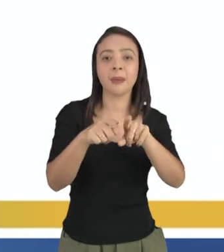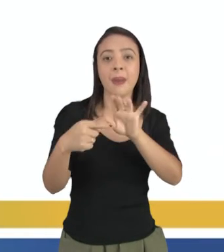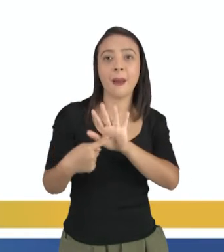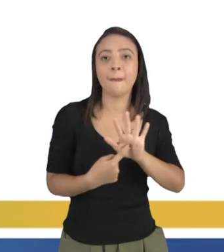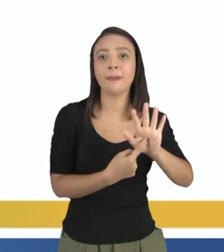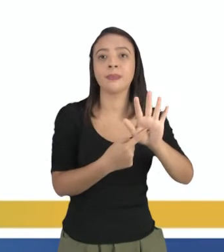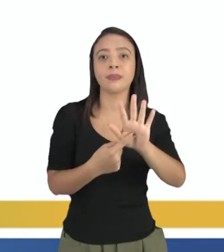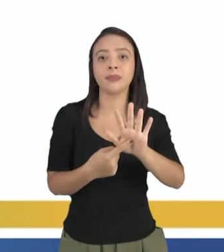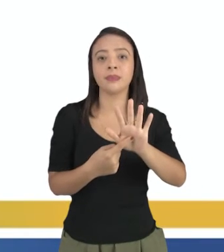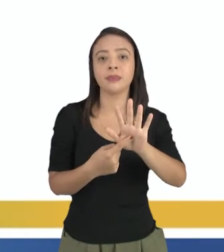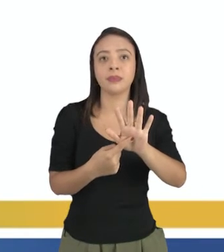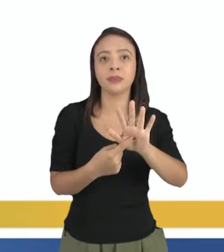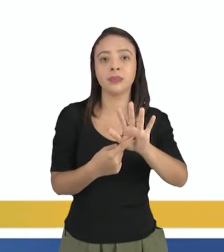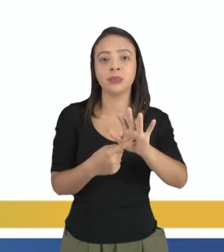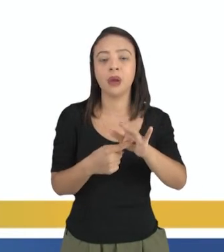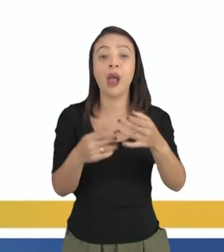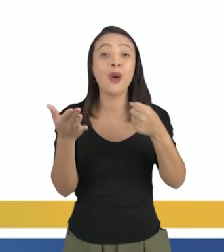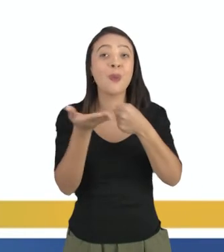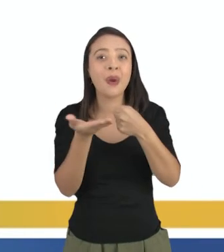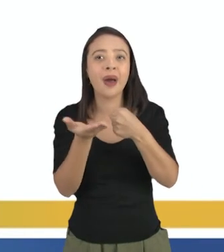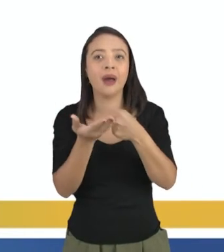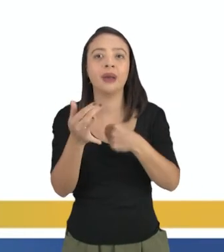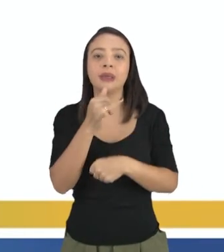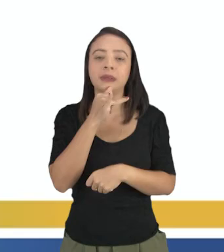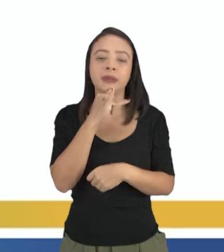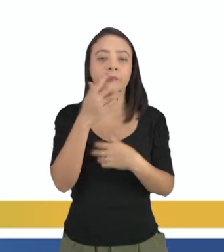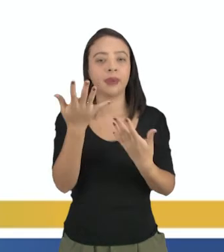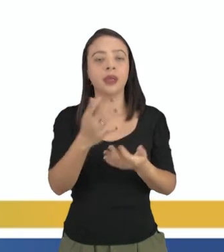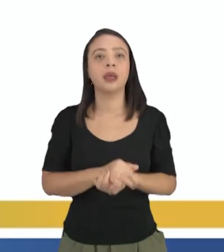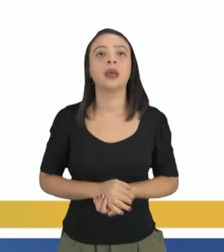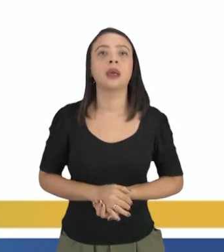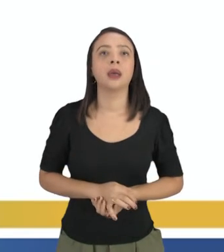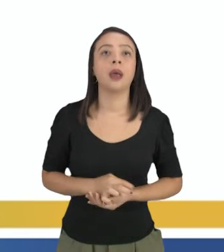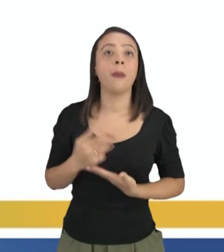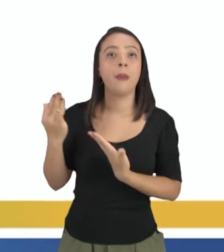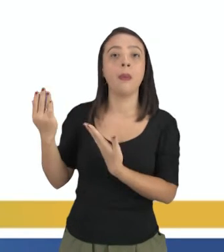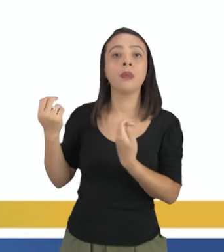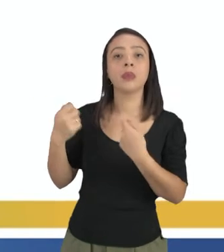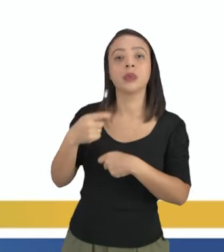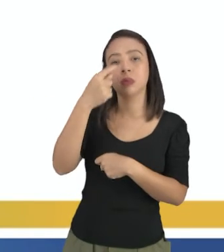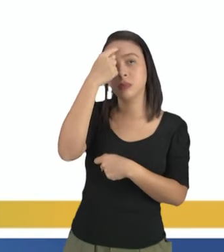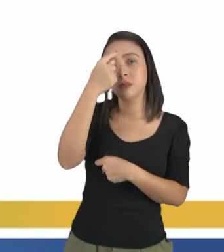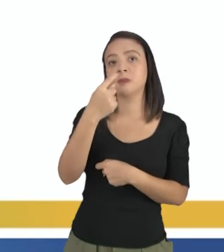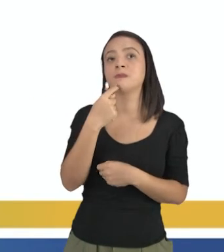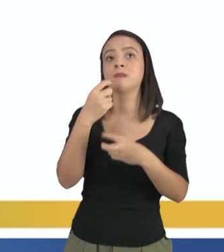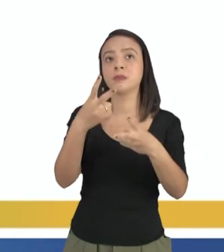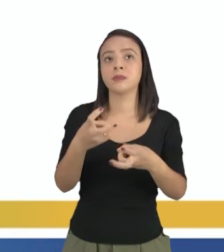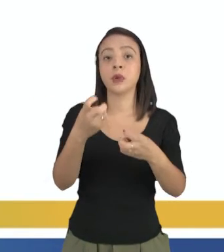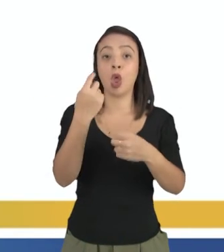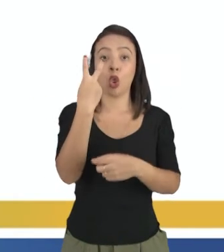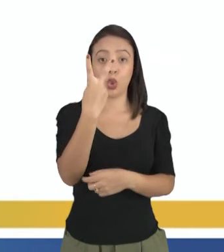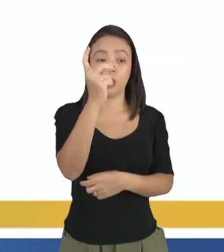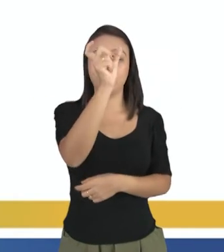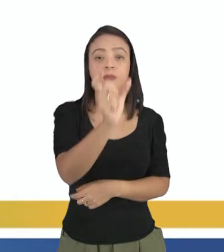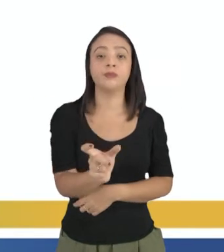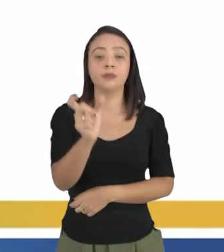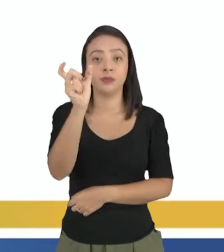forma intermediária também. Então, nesse caso, como a gente pode ver, dois indivíduos, né,